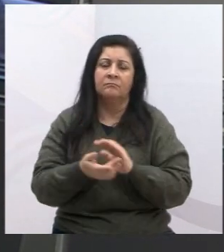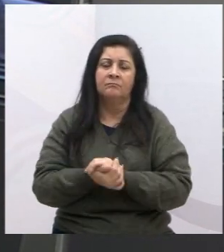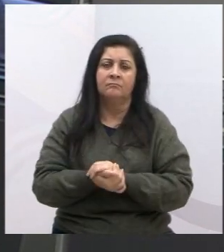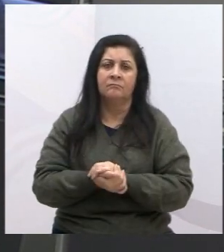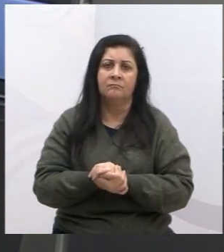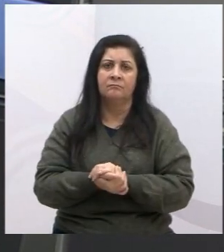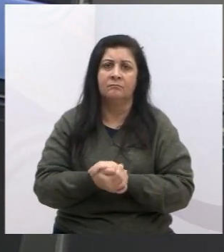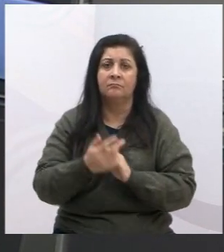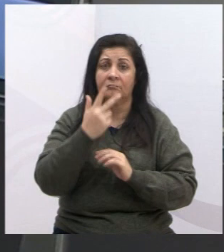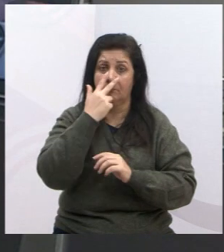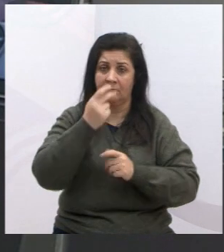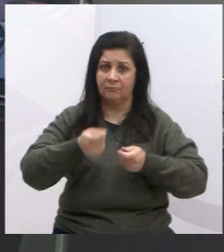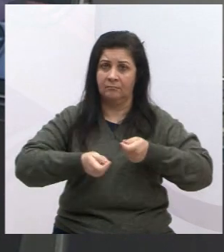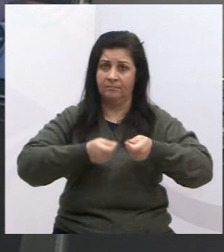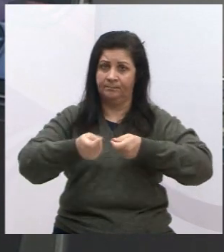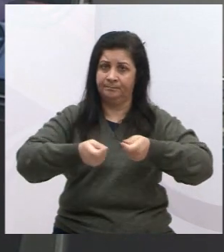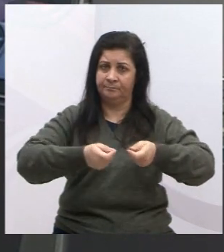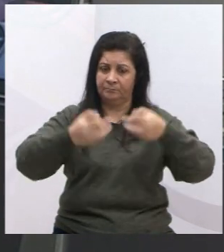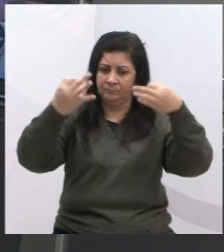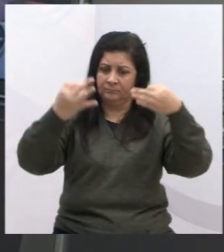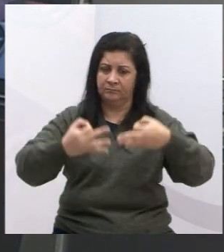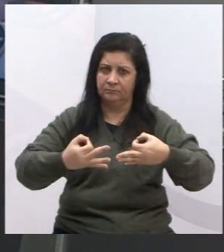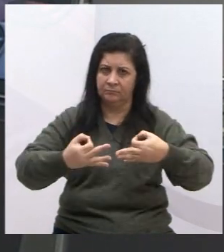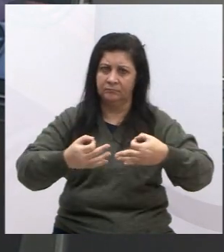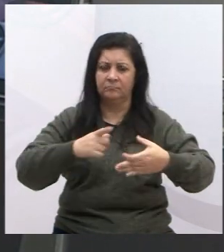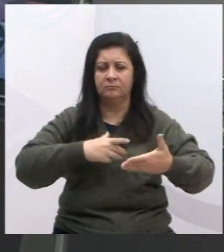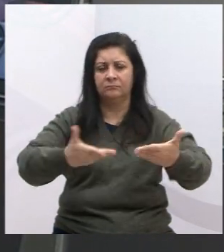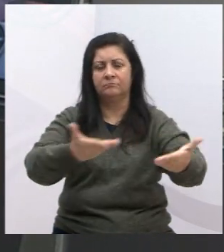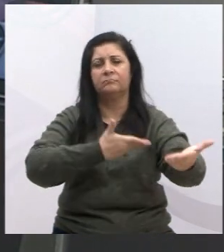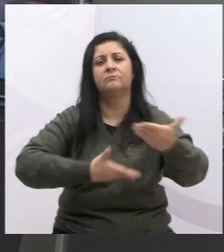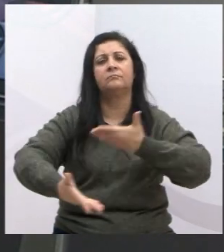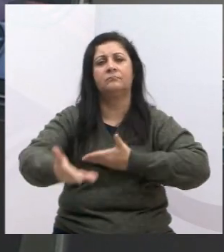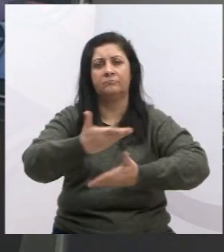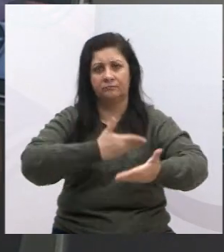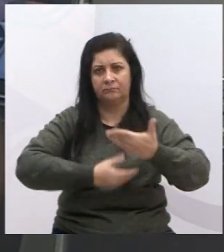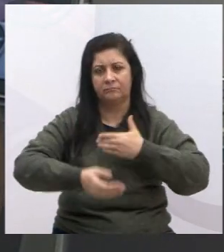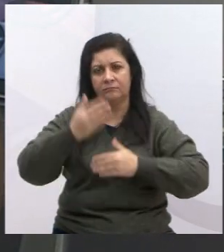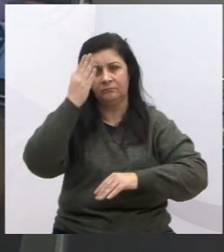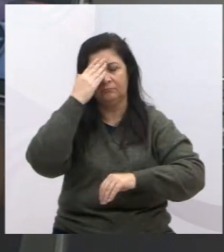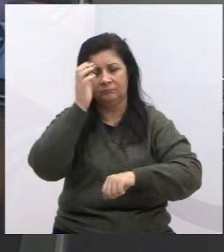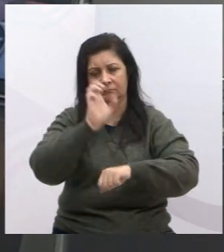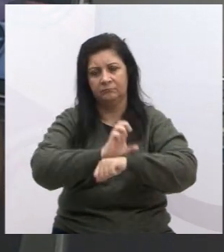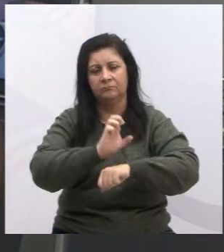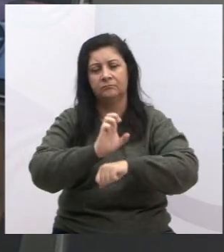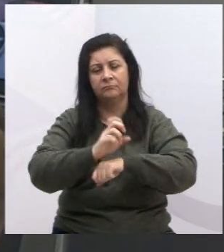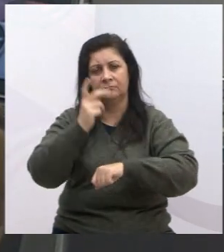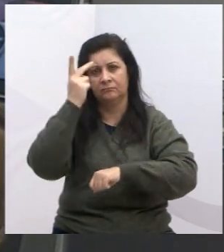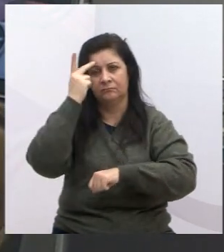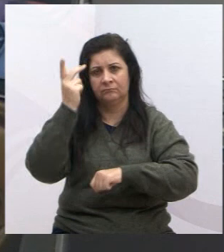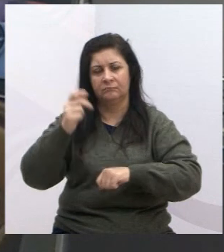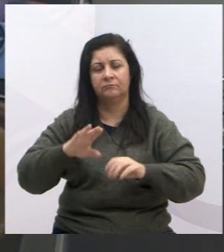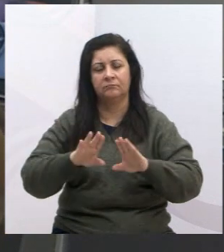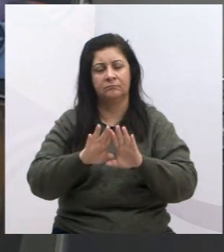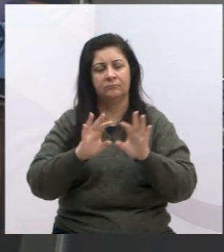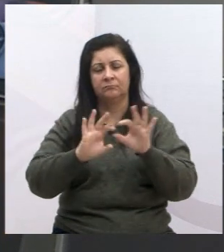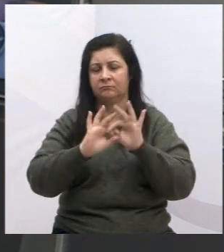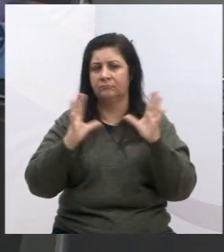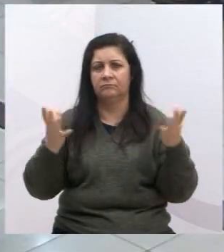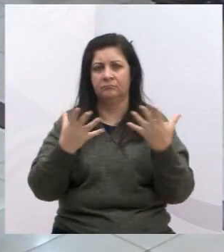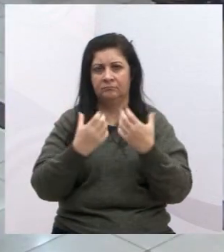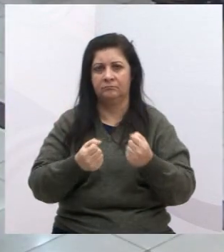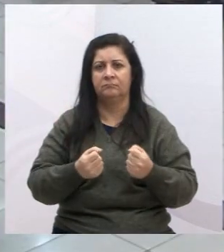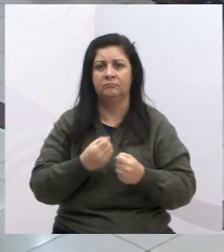uma administração eficiente busca parcerias. E eu tenho certeza que o governo do Estado de São Paulo vai estar de portas abertas para receber um bom